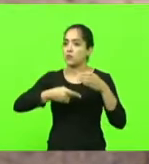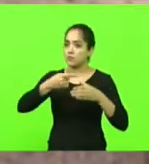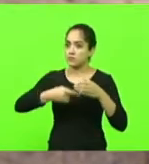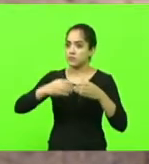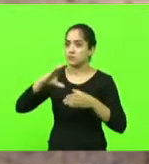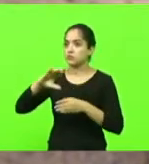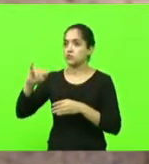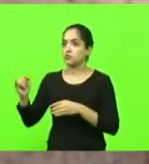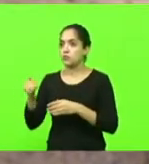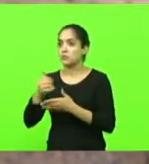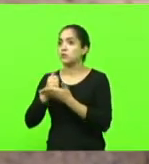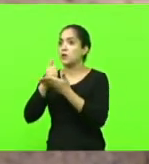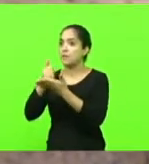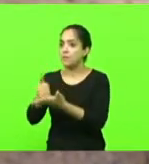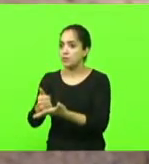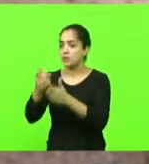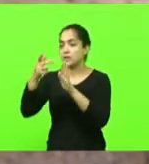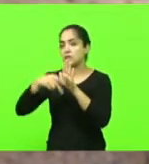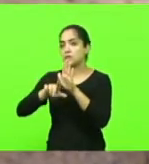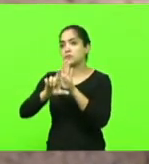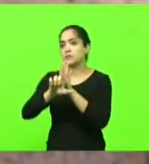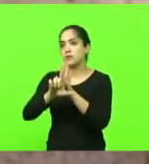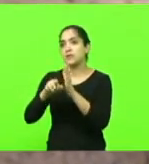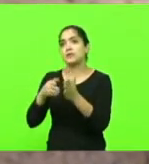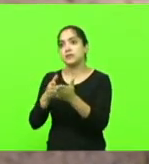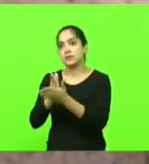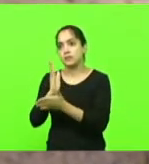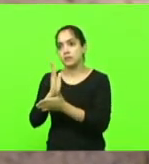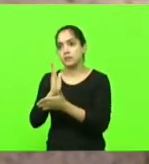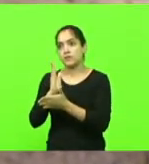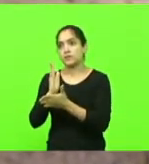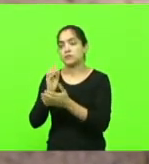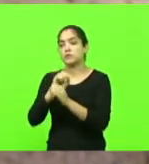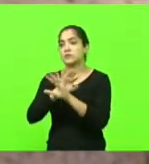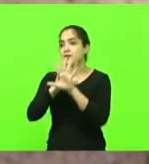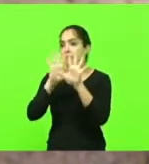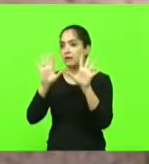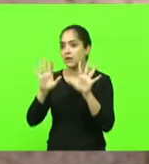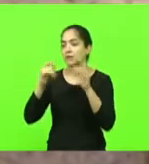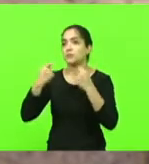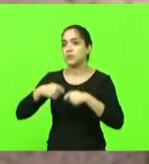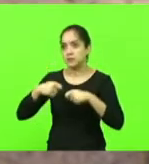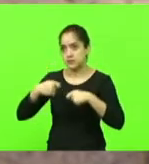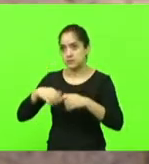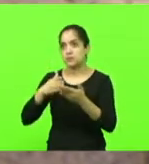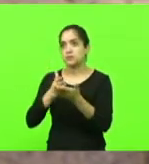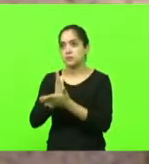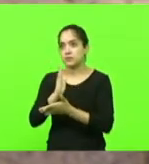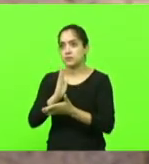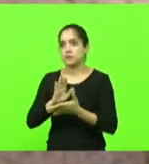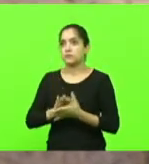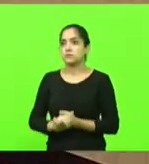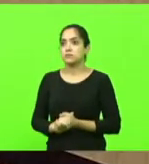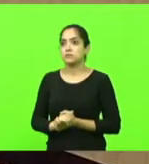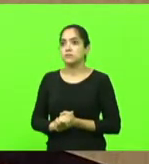ter apoiado esse projeto e ter aprovado esse projeto. Claramente, esse projeto precisa ser aprovado nesse plenário.